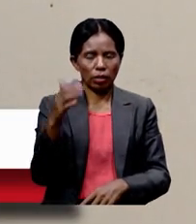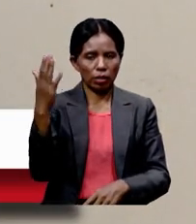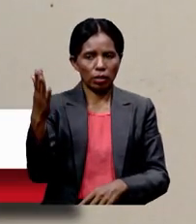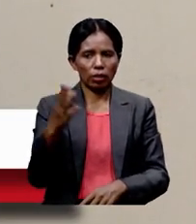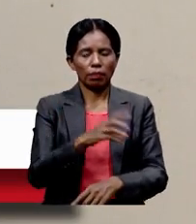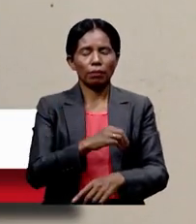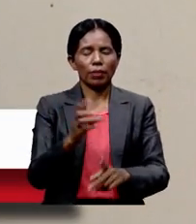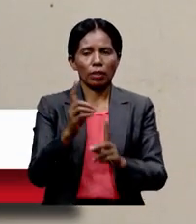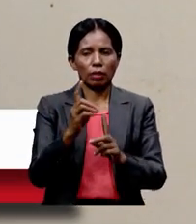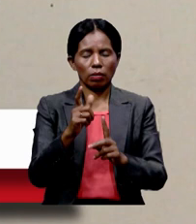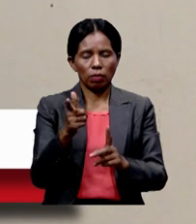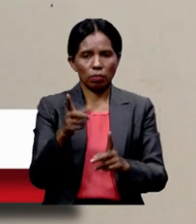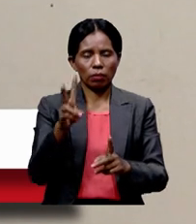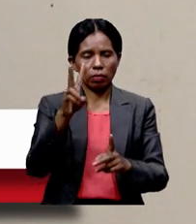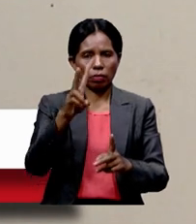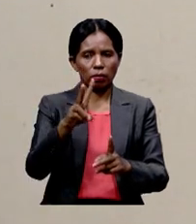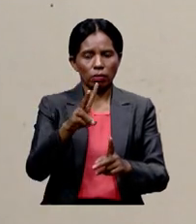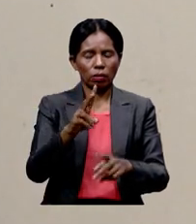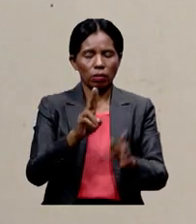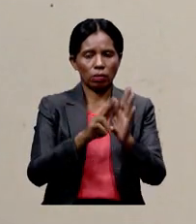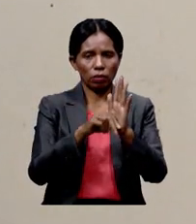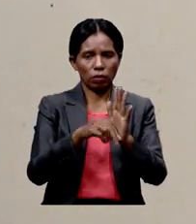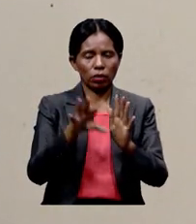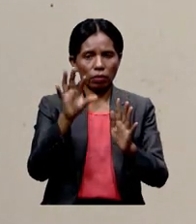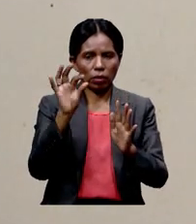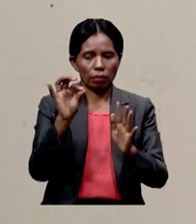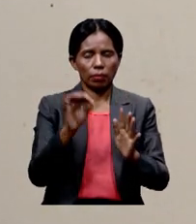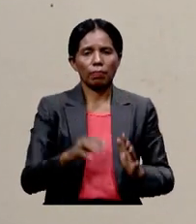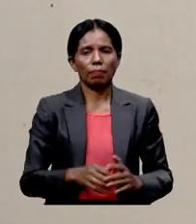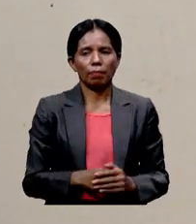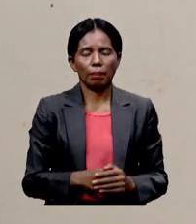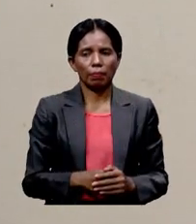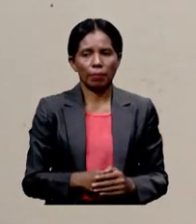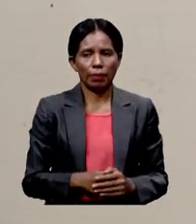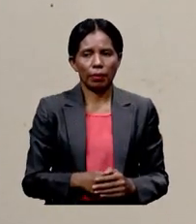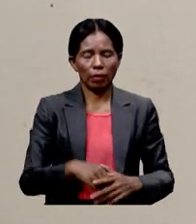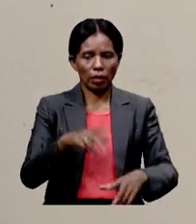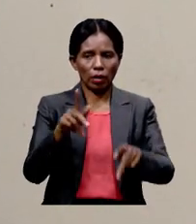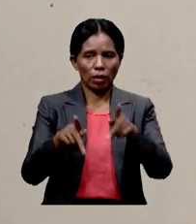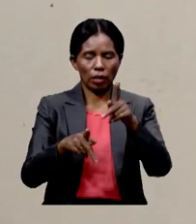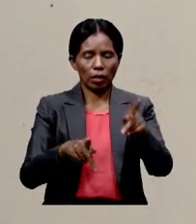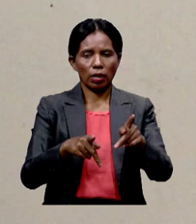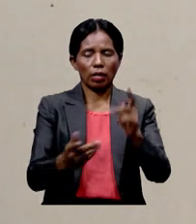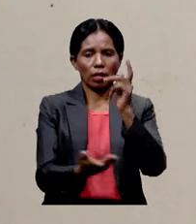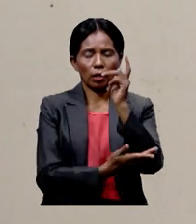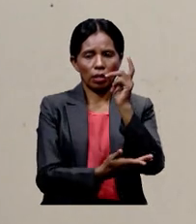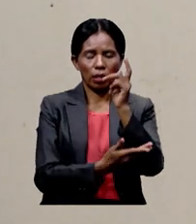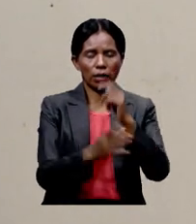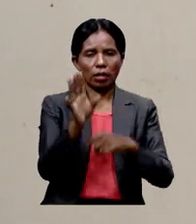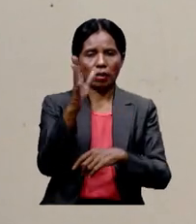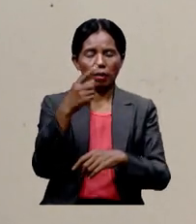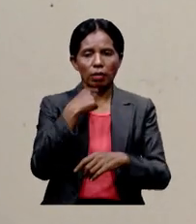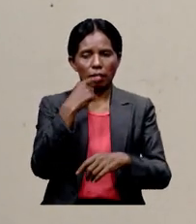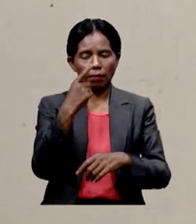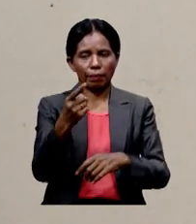dia 22, mais ou menos, e a horas do qualo, e sassin ka ainain dan bona